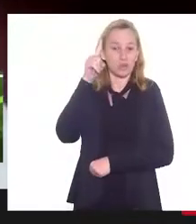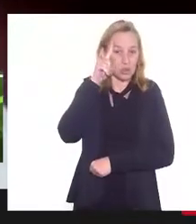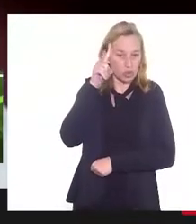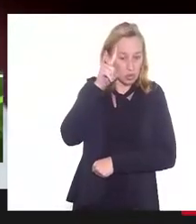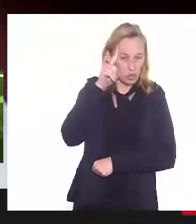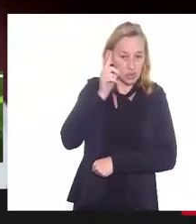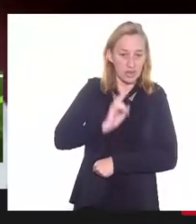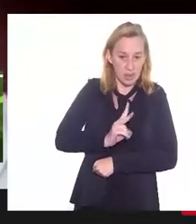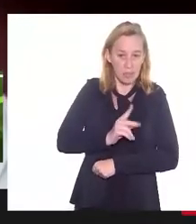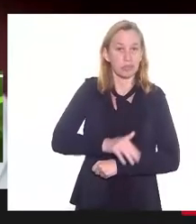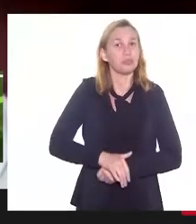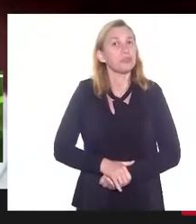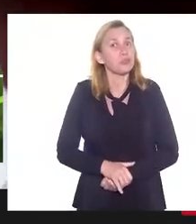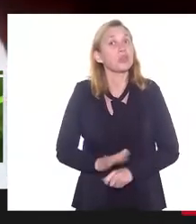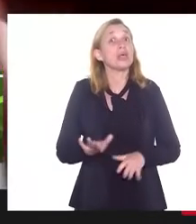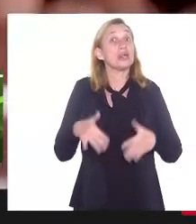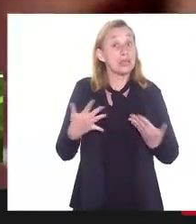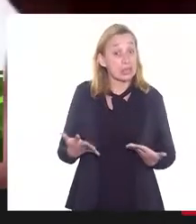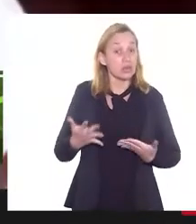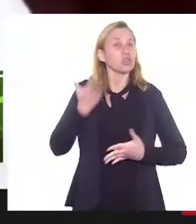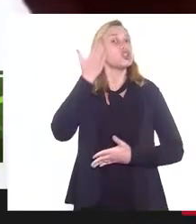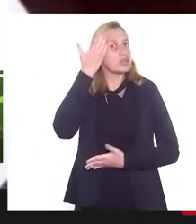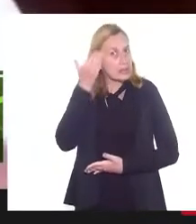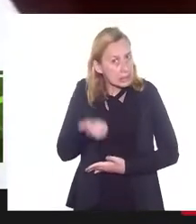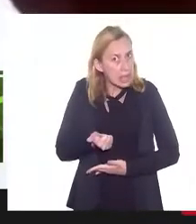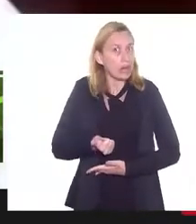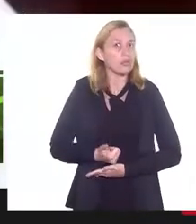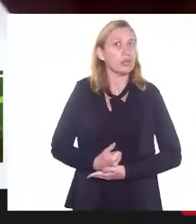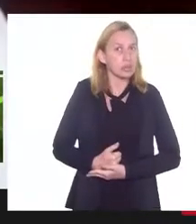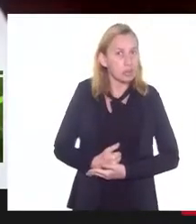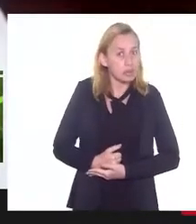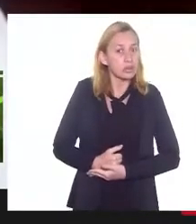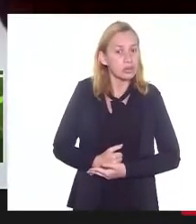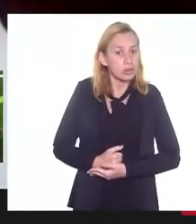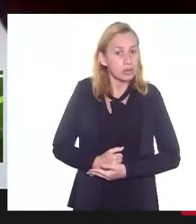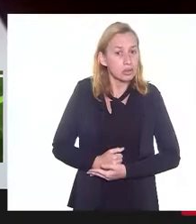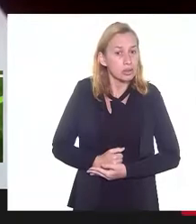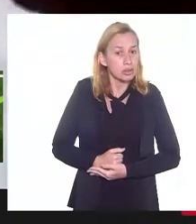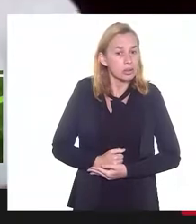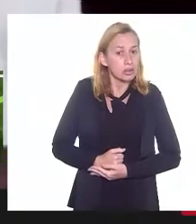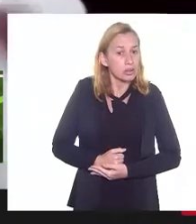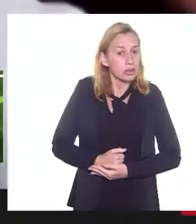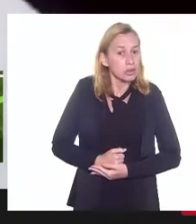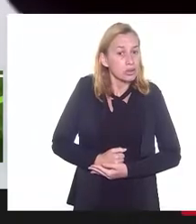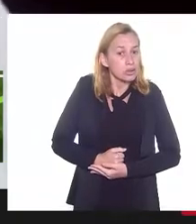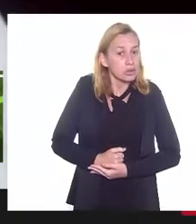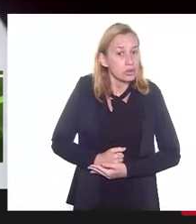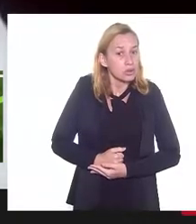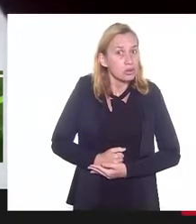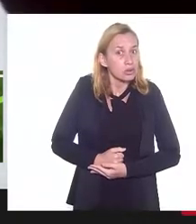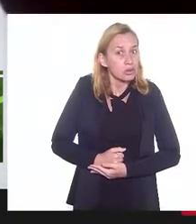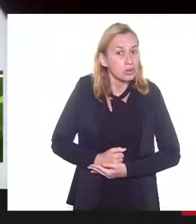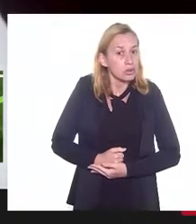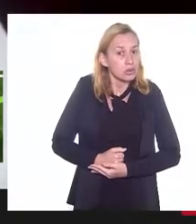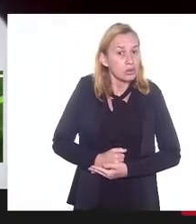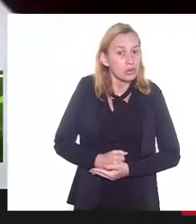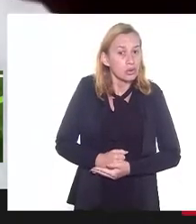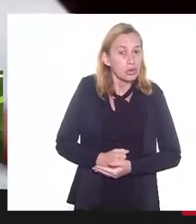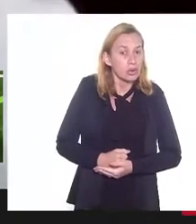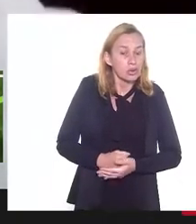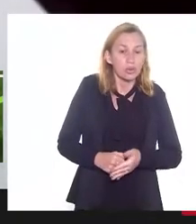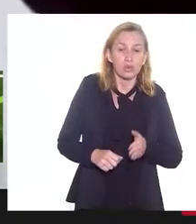destino final. Né? Então, a gente sabe que o envolvimento do tráfico,